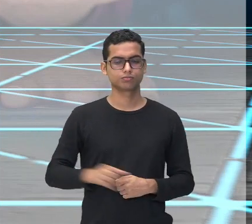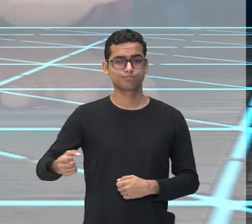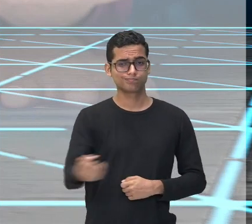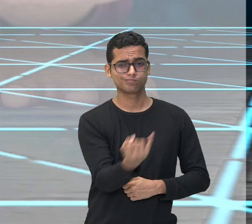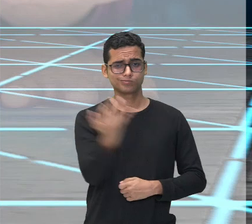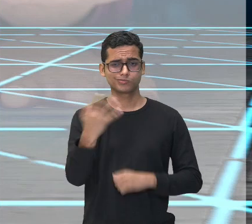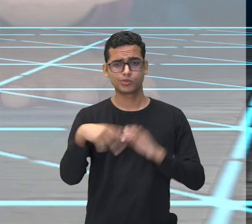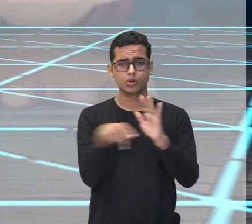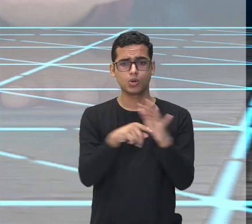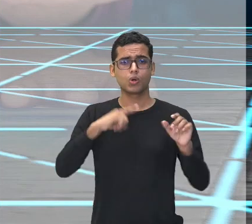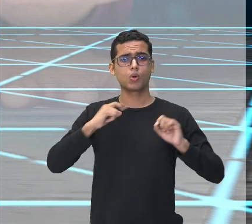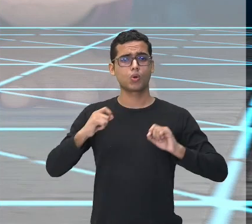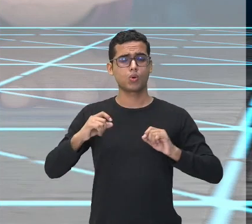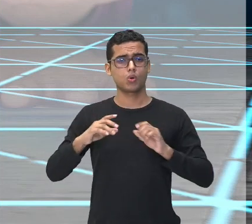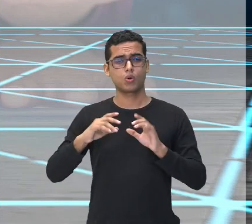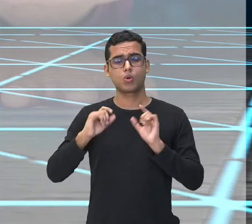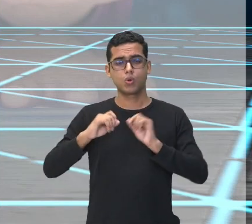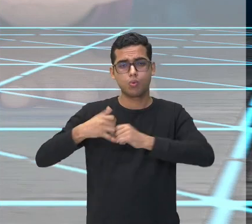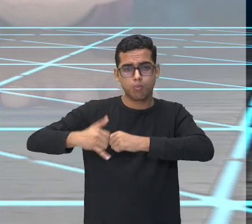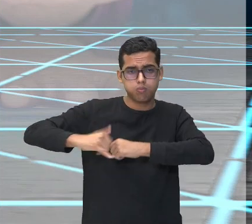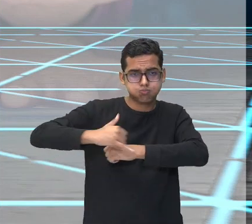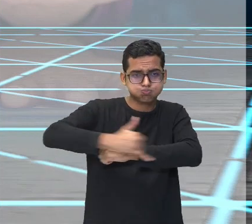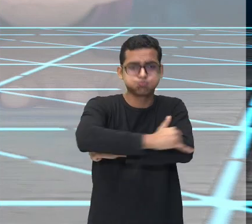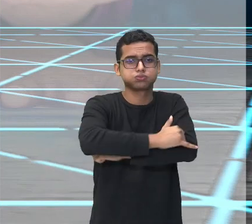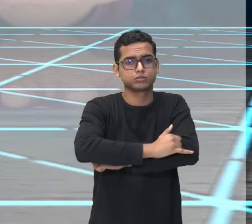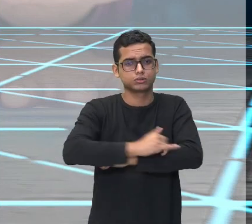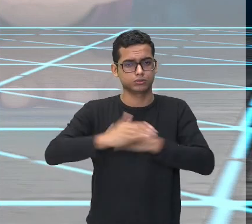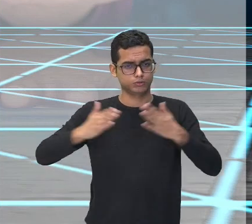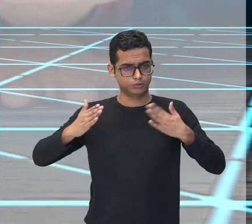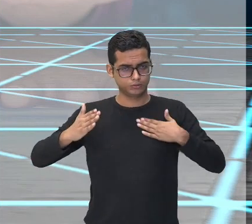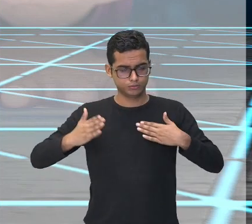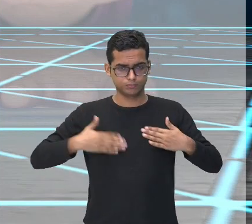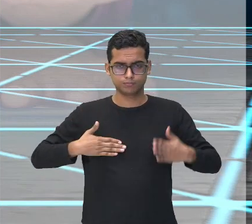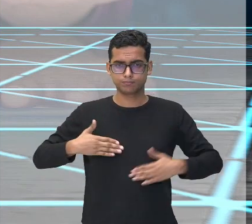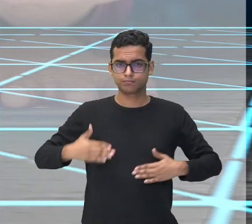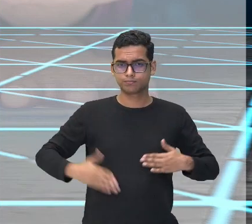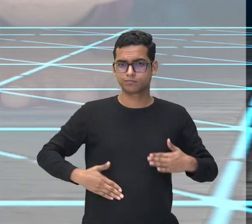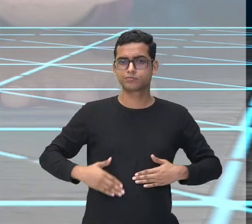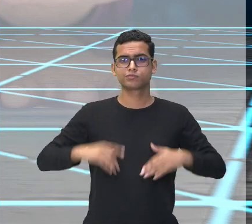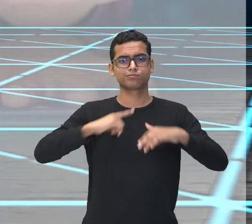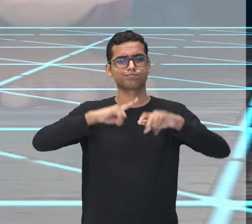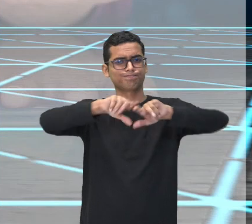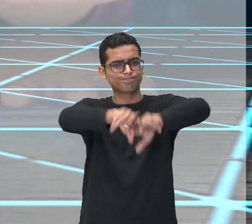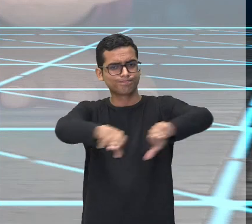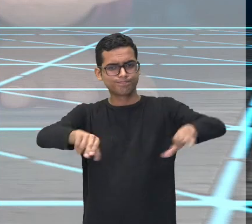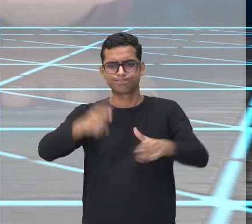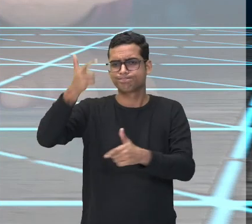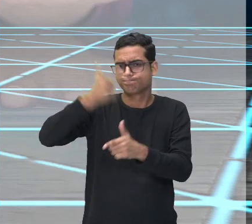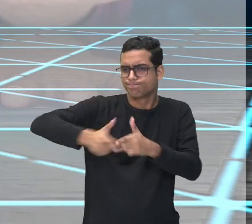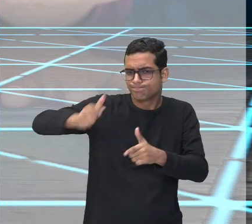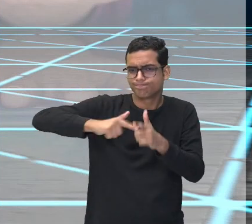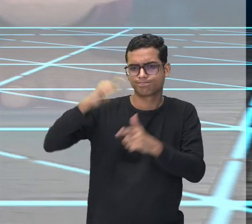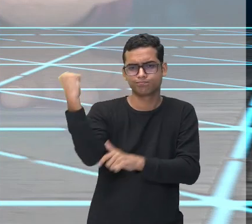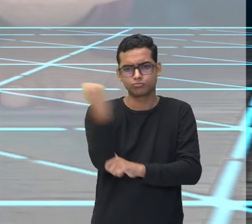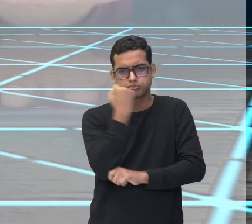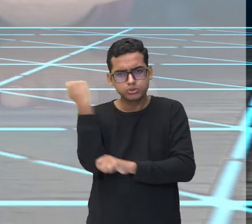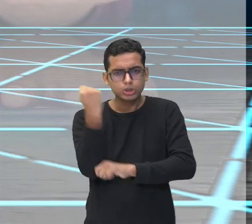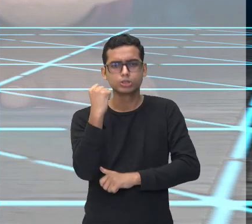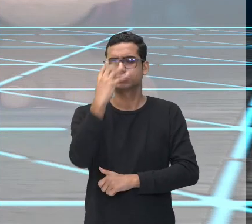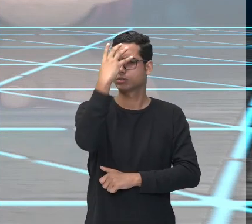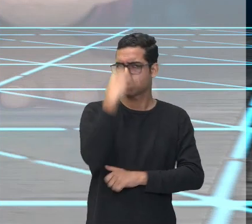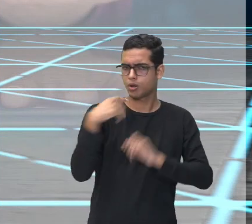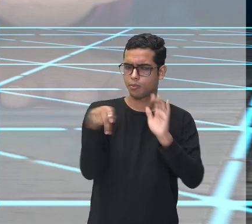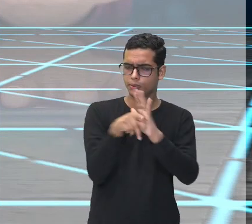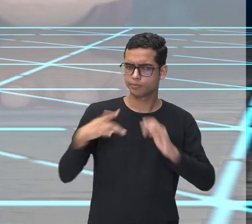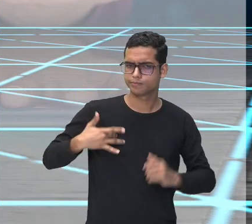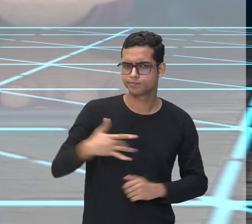gordura distribuídos aqui pelo nosso corpo. E isso acarreta diversos problemas que são sérios à saúde,